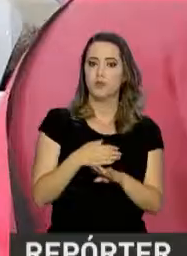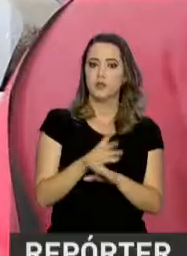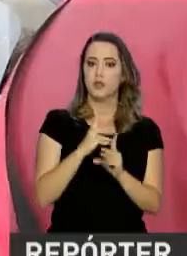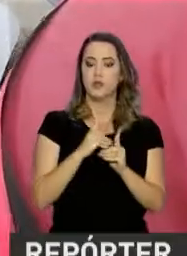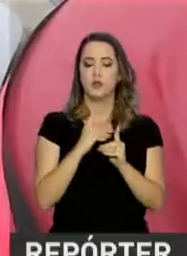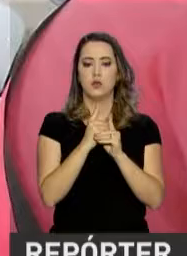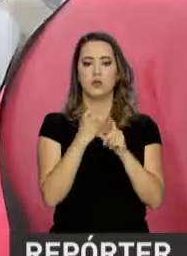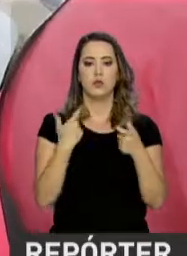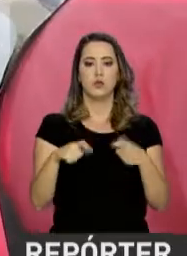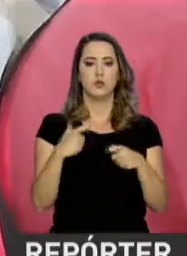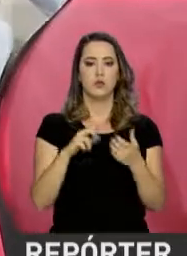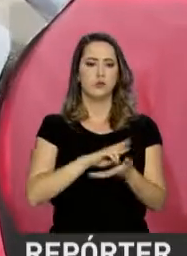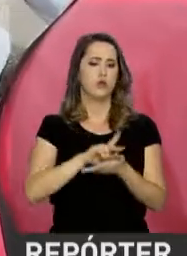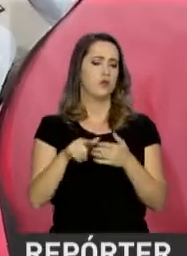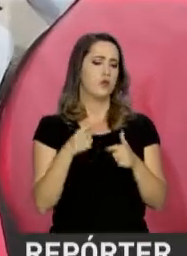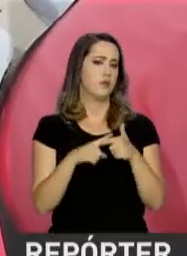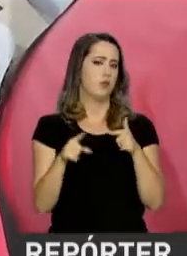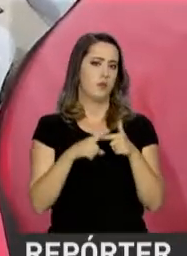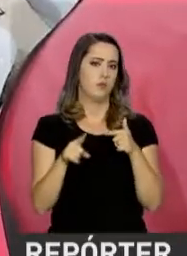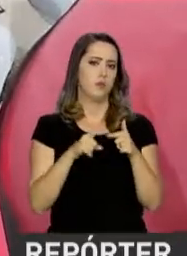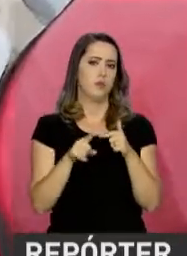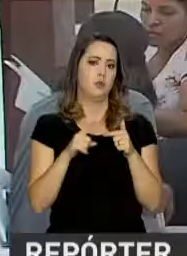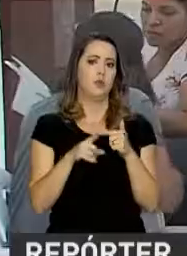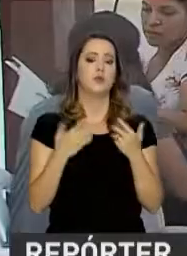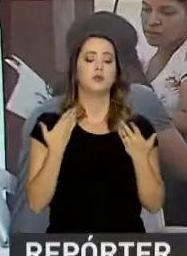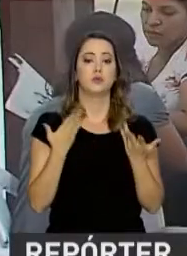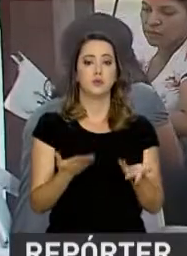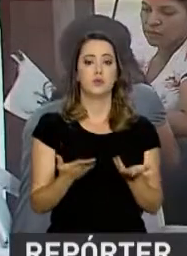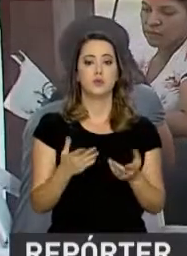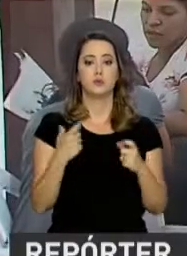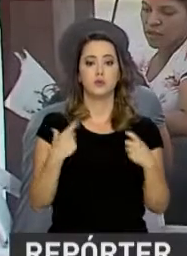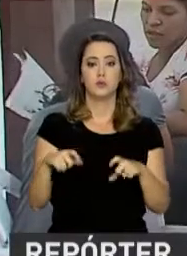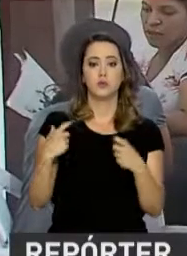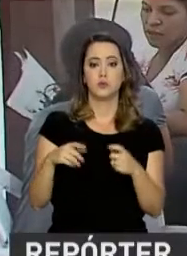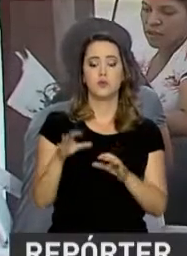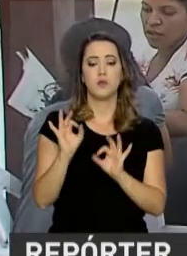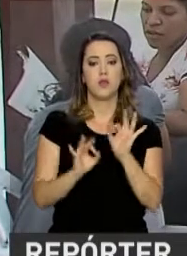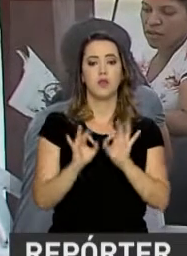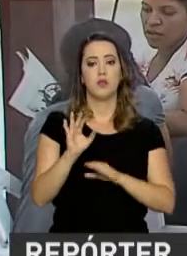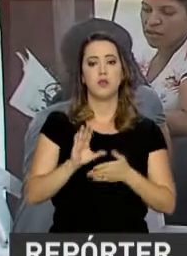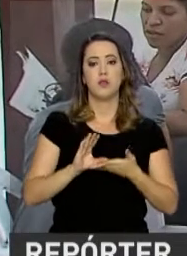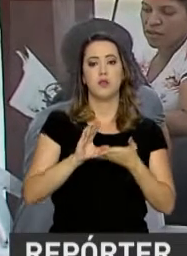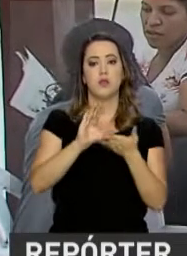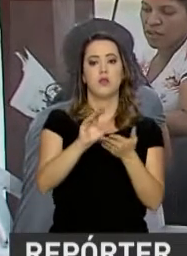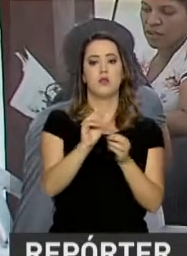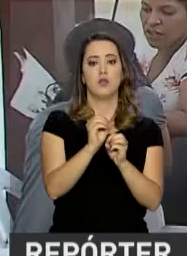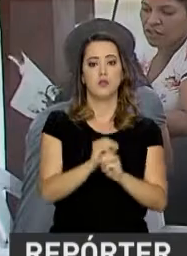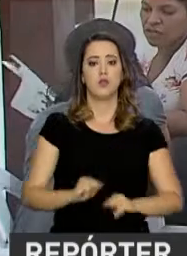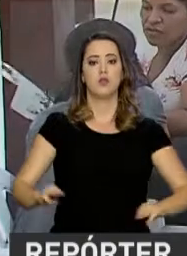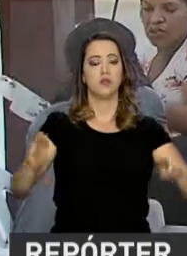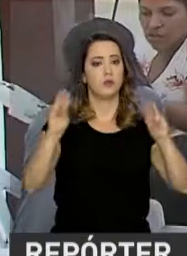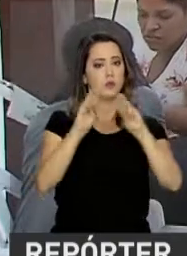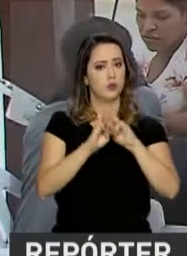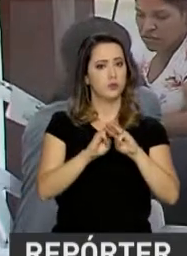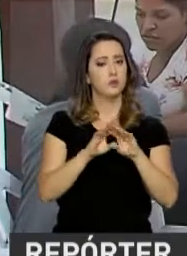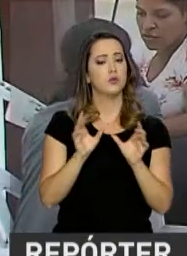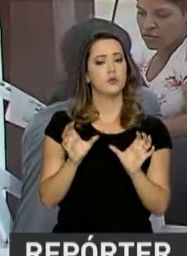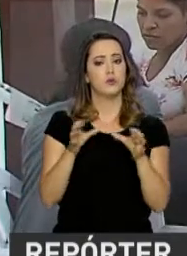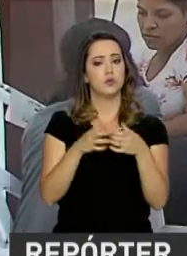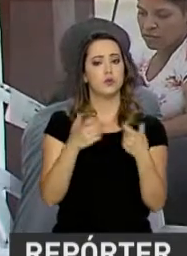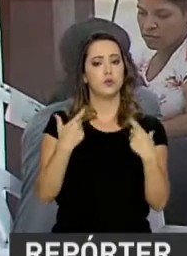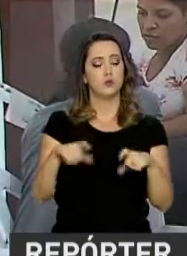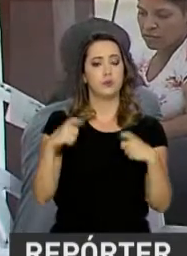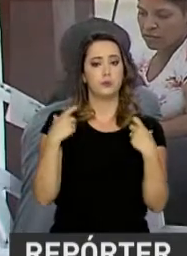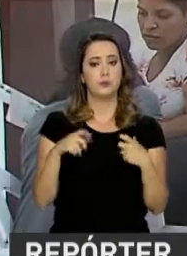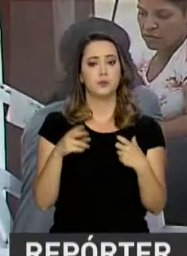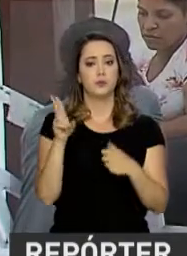centro para resolver diversos problemas burocráticos. O centro é coordenado pela Agência da ONU para Refugiados e fica localizado